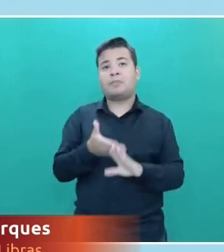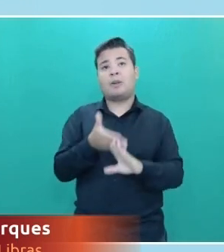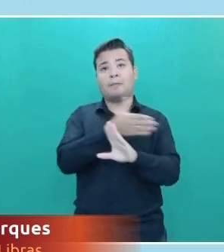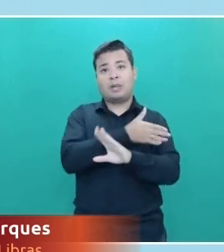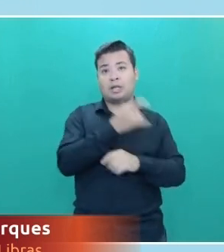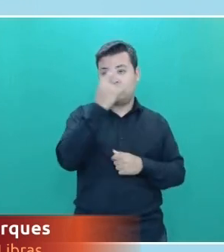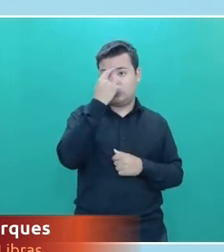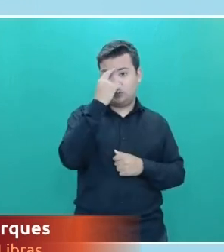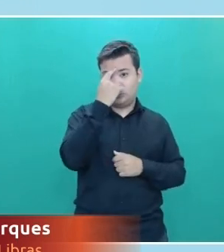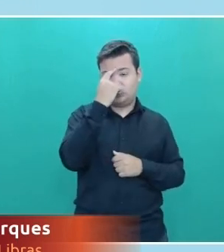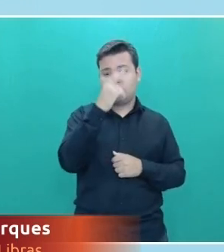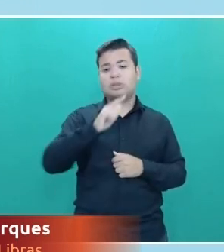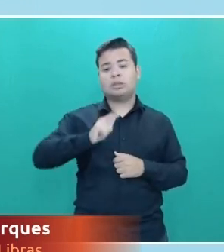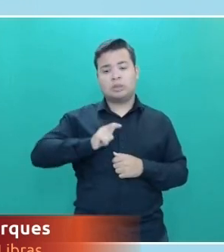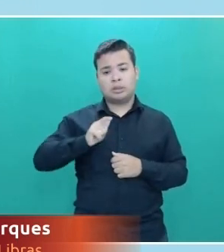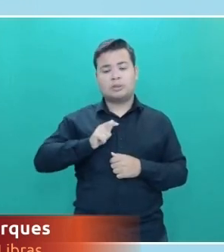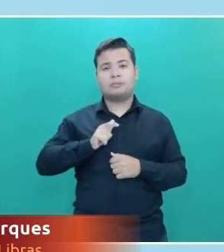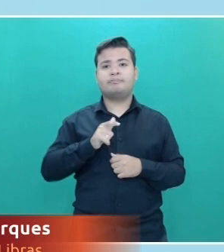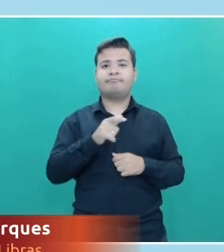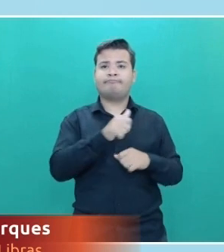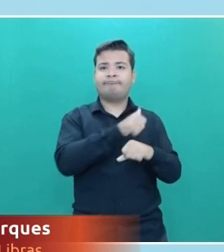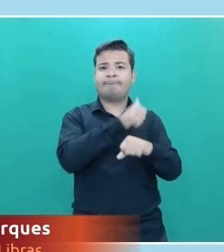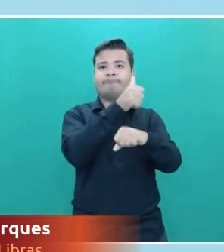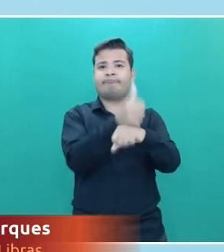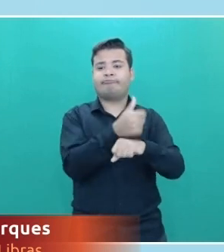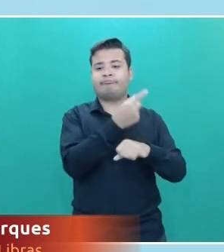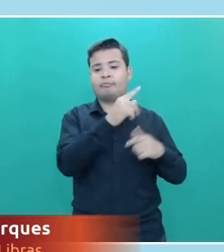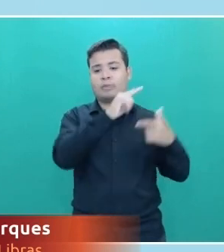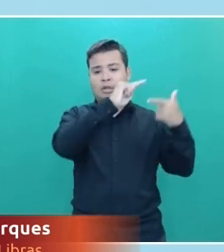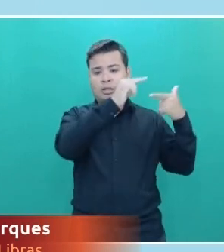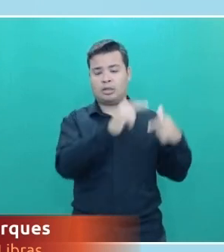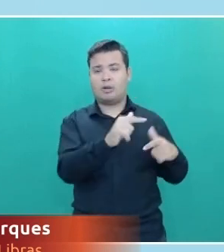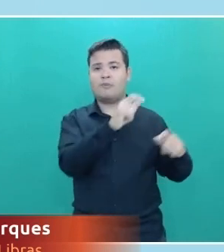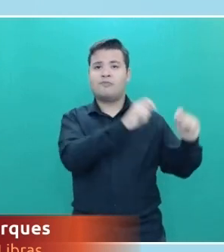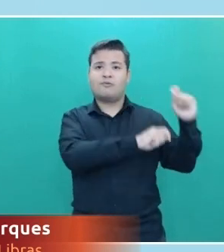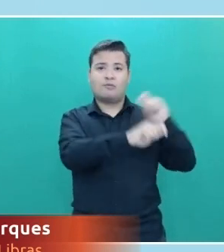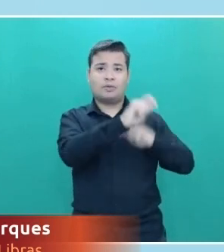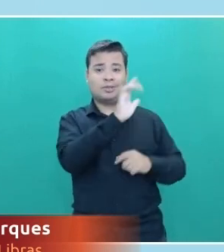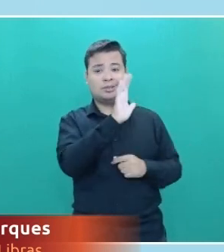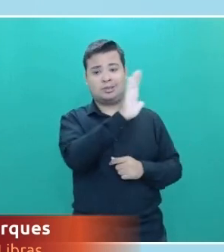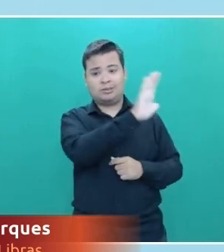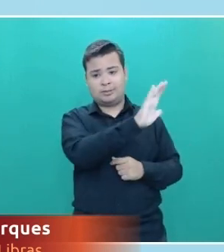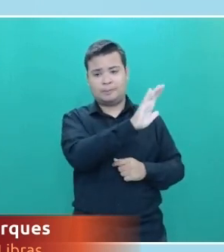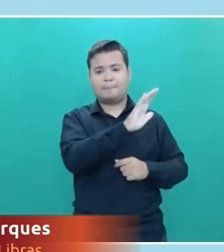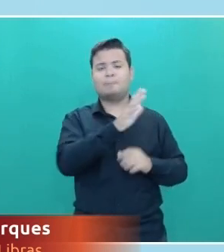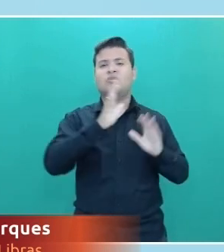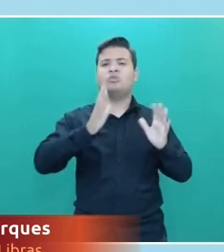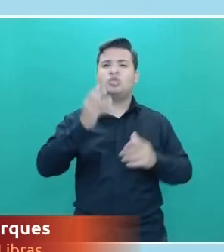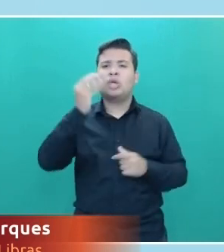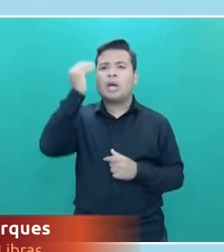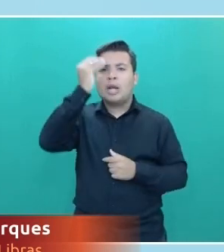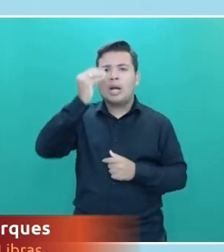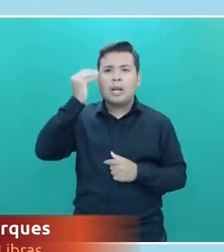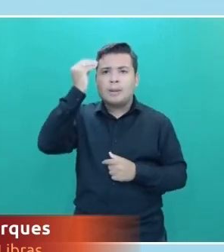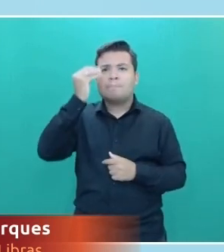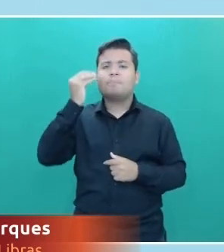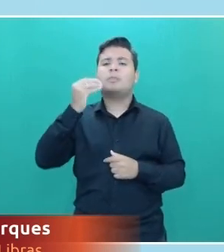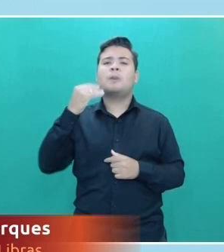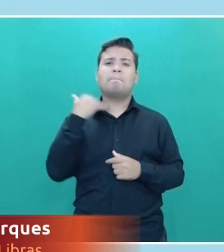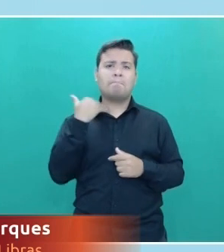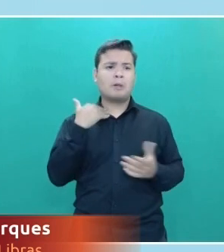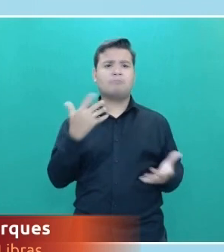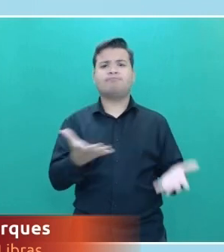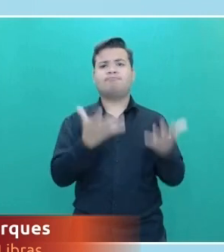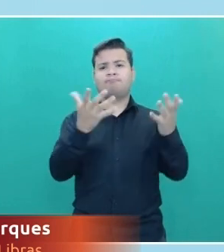que nomeou uma figura tradicional do sistema financeiro indiano, que já teve experiência em banco de fomento, entre